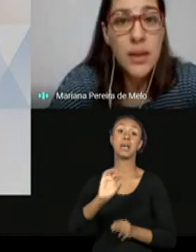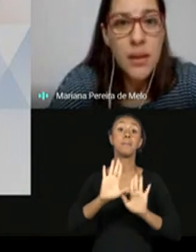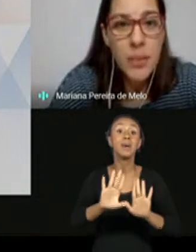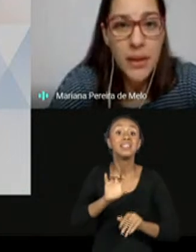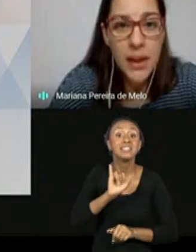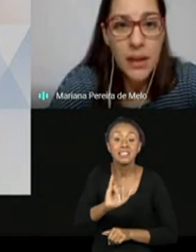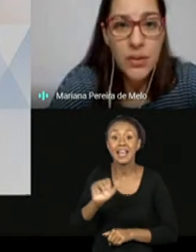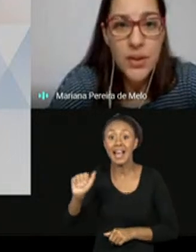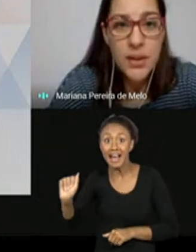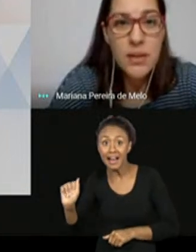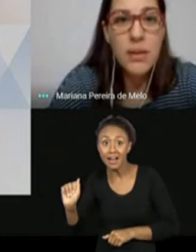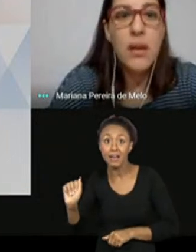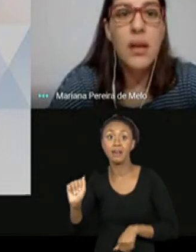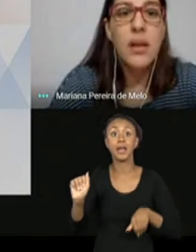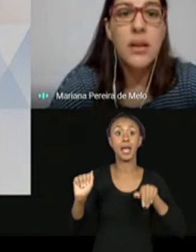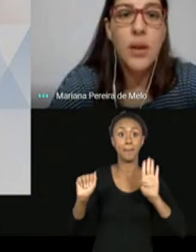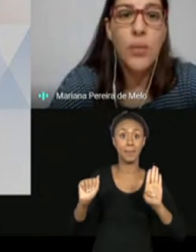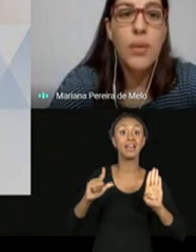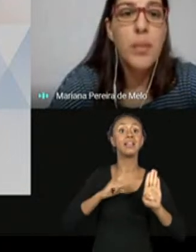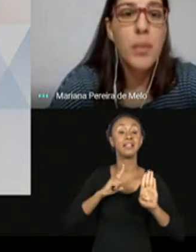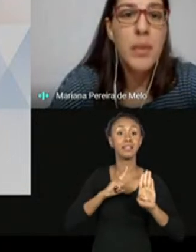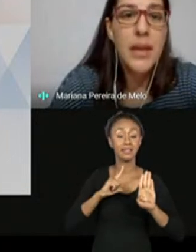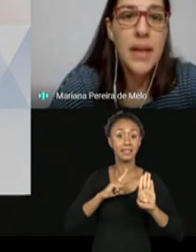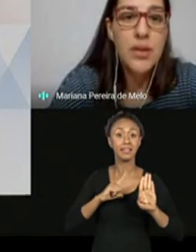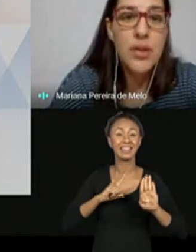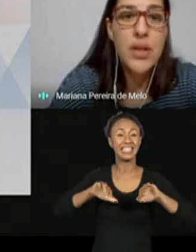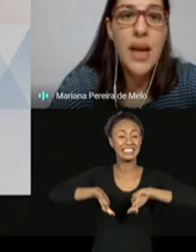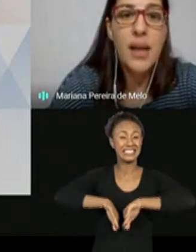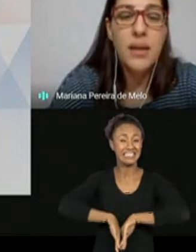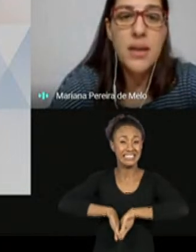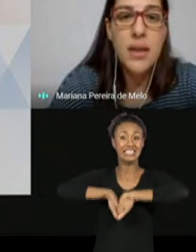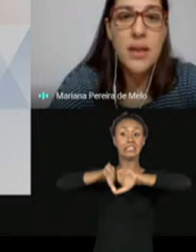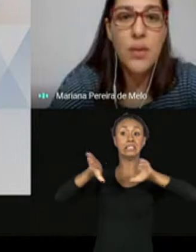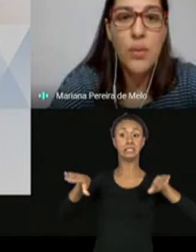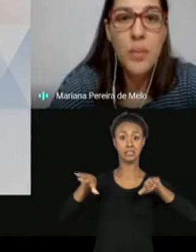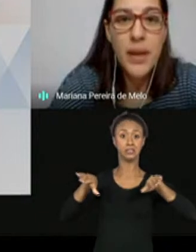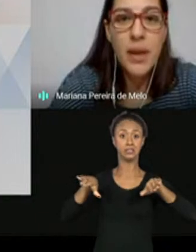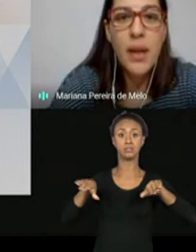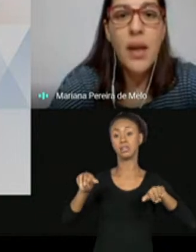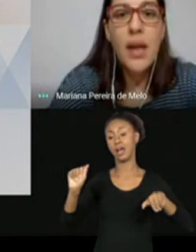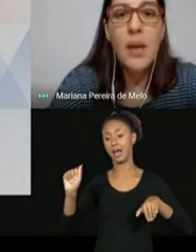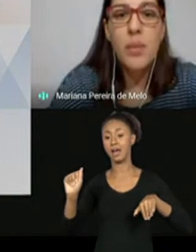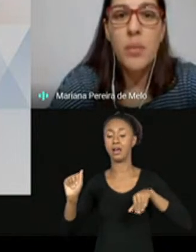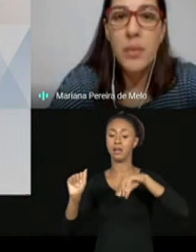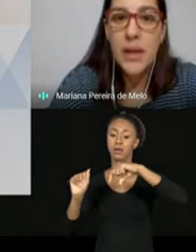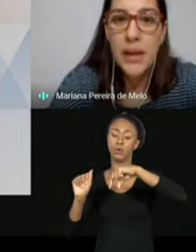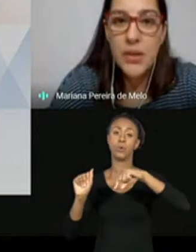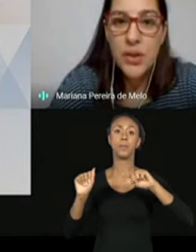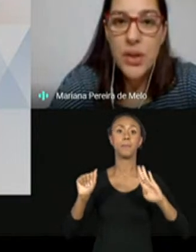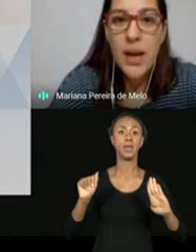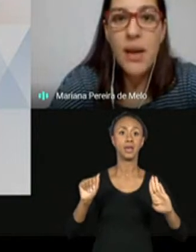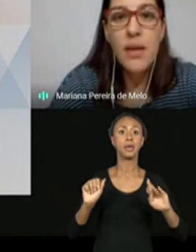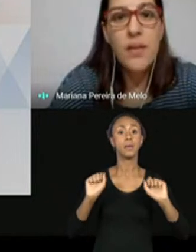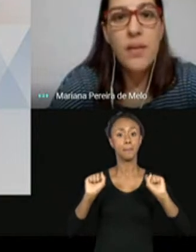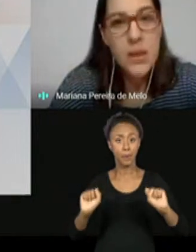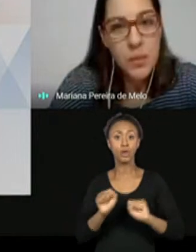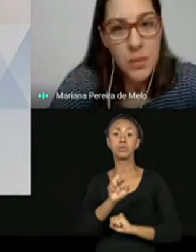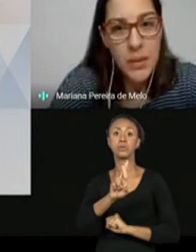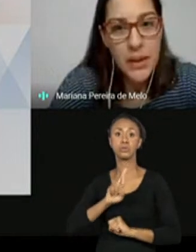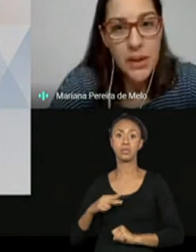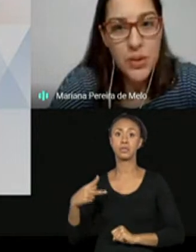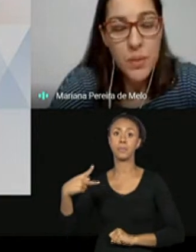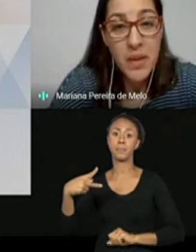eventos independentes, então probabilidade de A intersecção com B é probabilidade de A